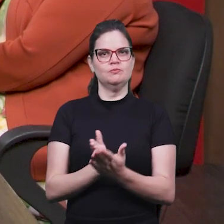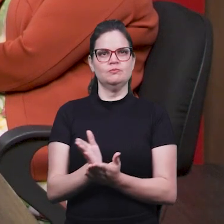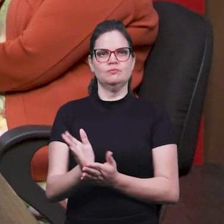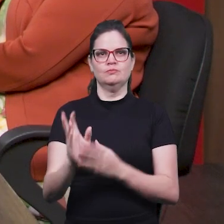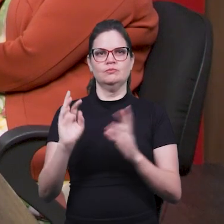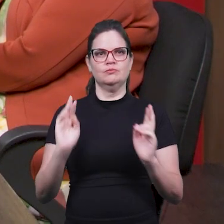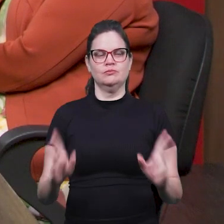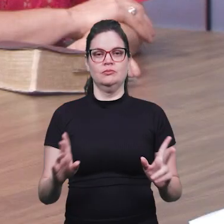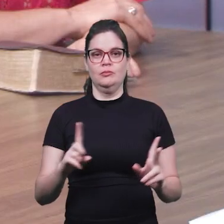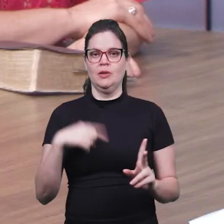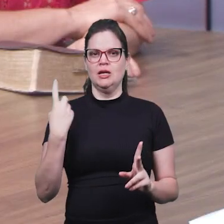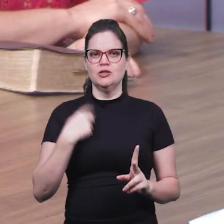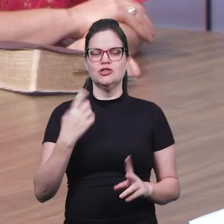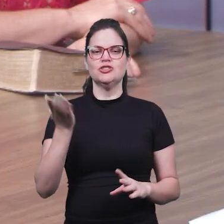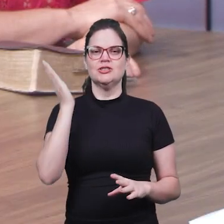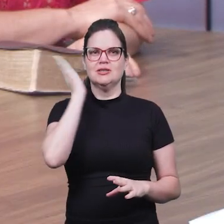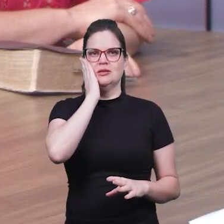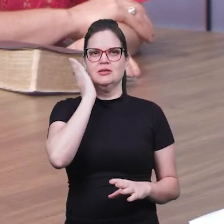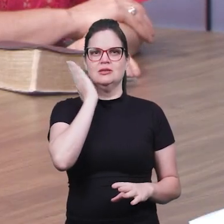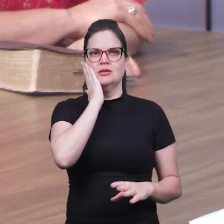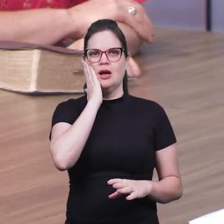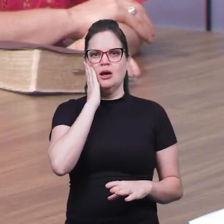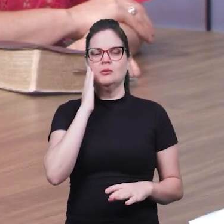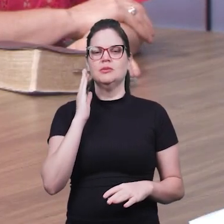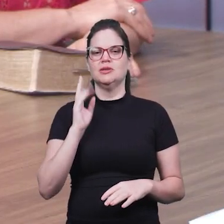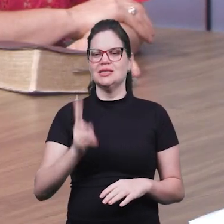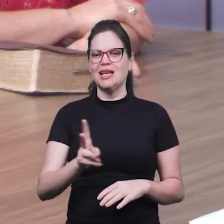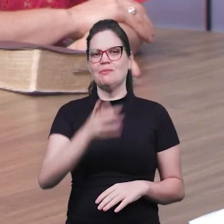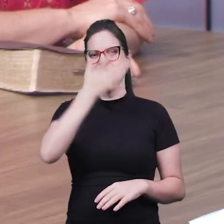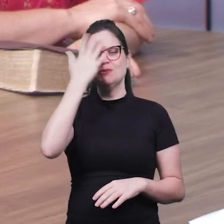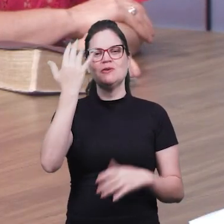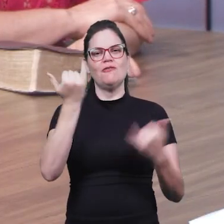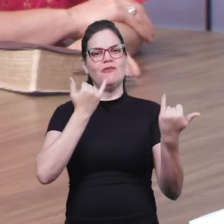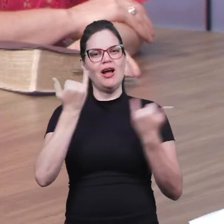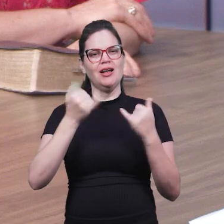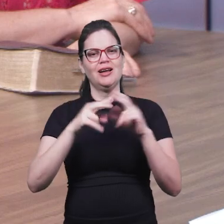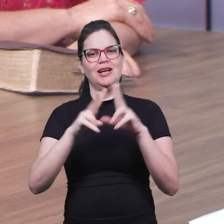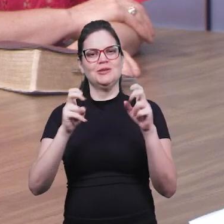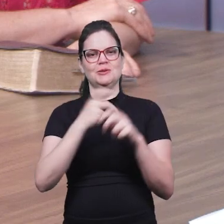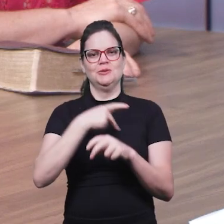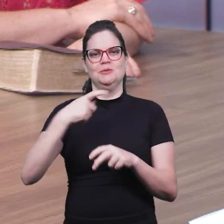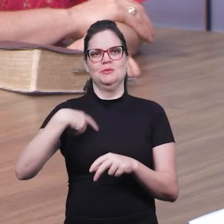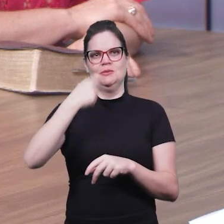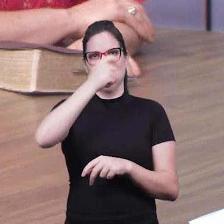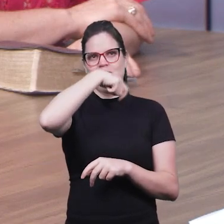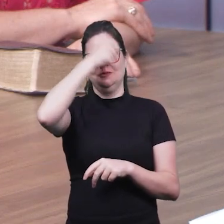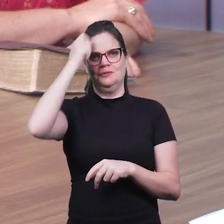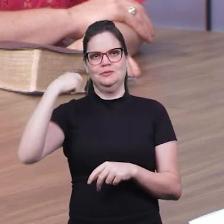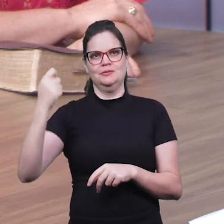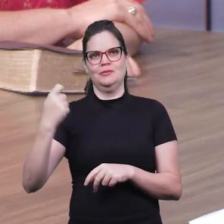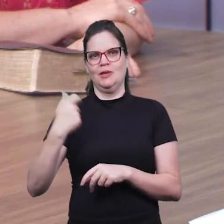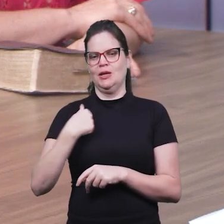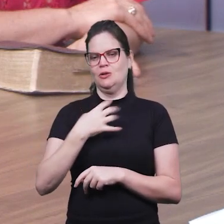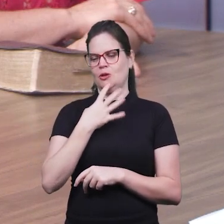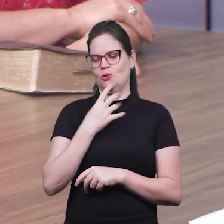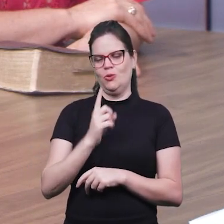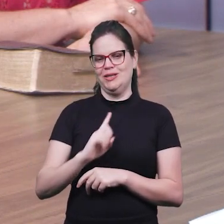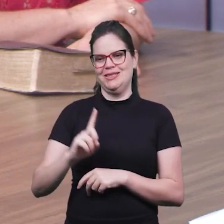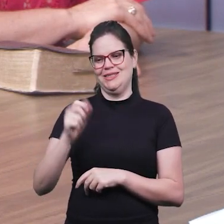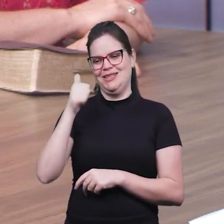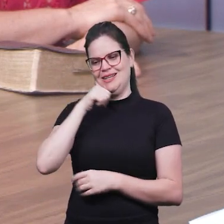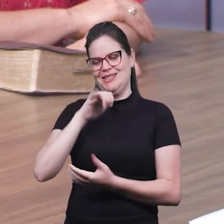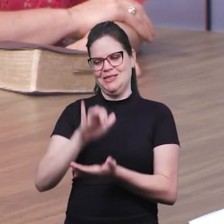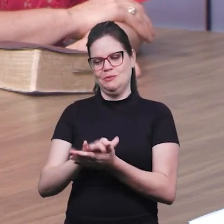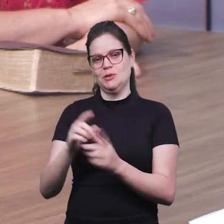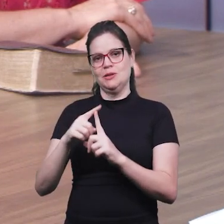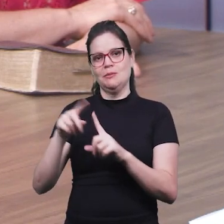ouve muito falar do pastor Amadeu, não conhecia a esposa, e todas as vezes que a